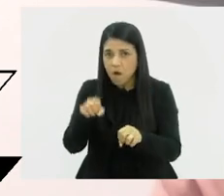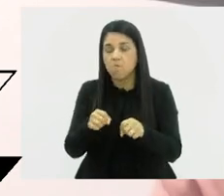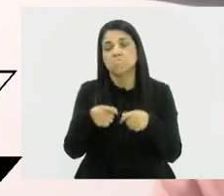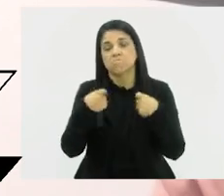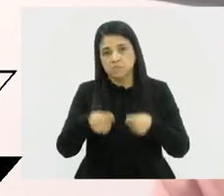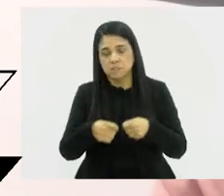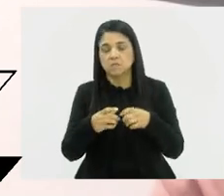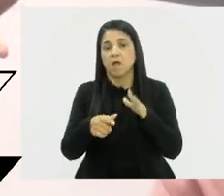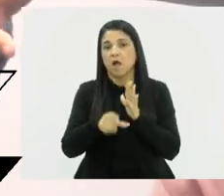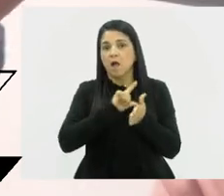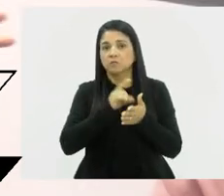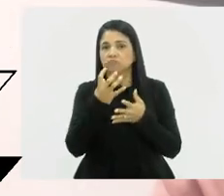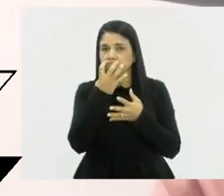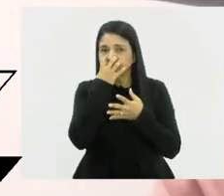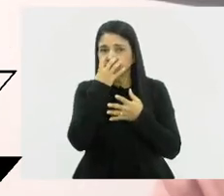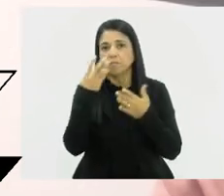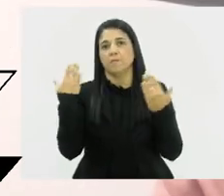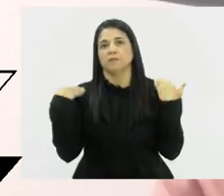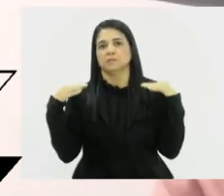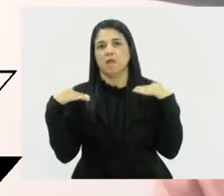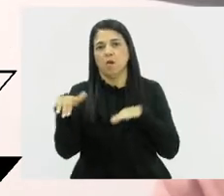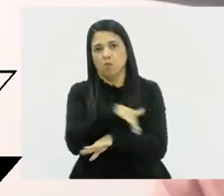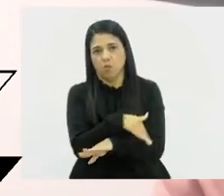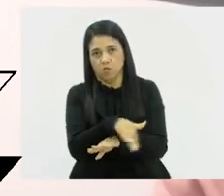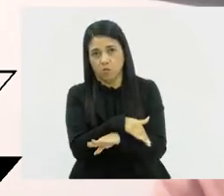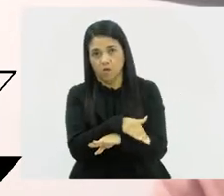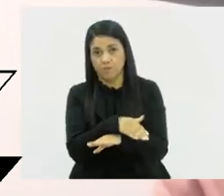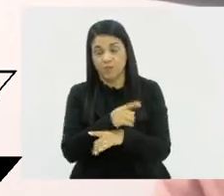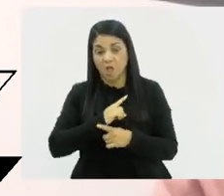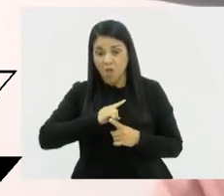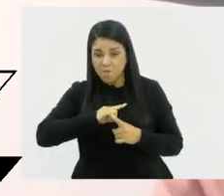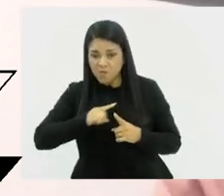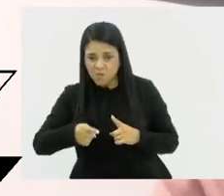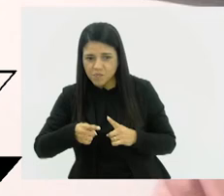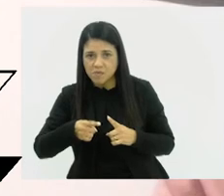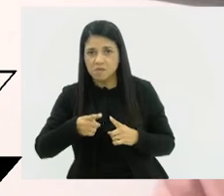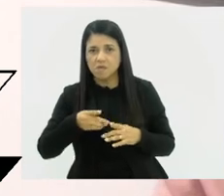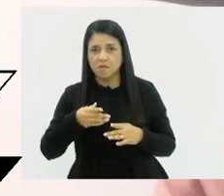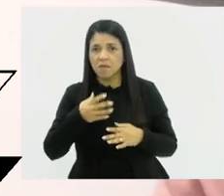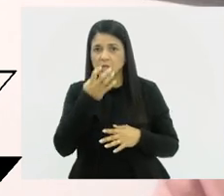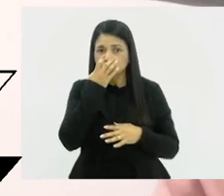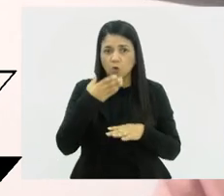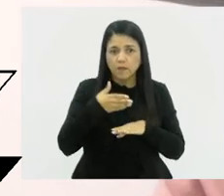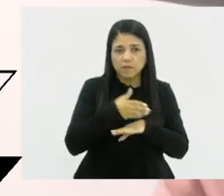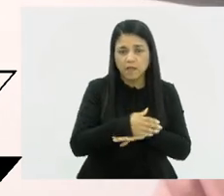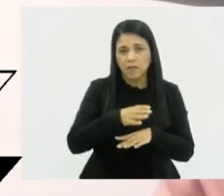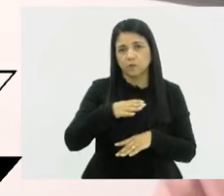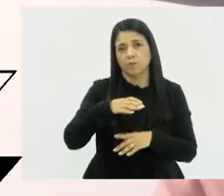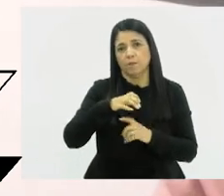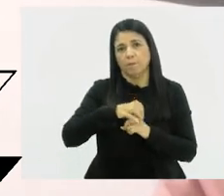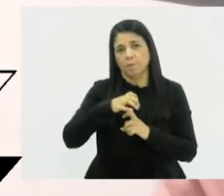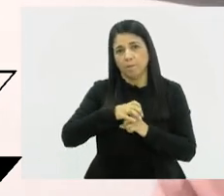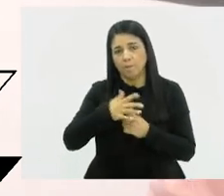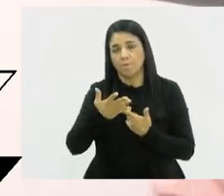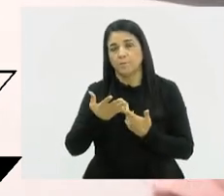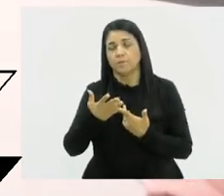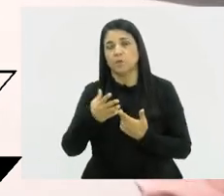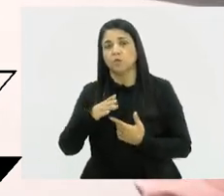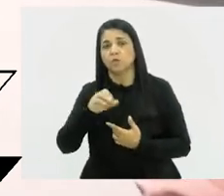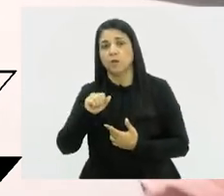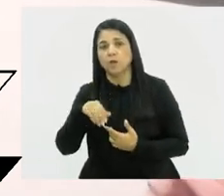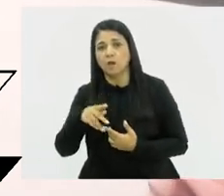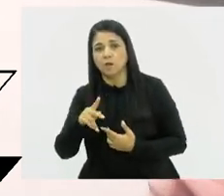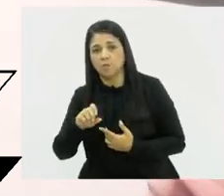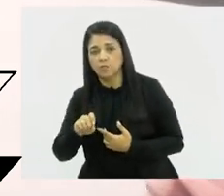assim, tolir o pitbull de entrar no parque, no campo de São Bento, seja lá onde for o parque das cidades de Vossas Excelências,